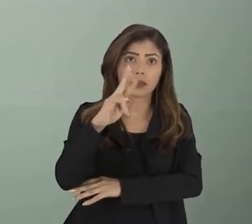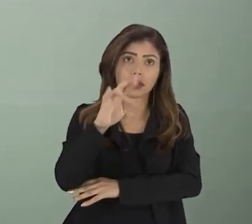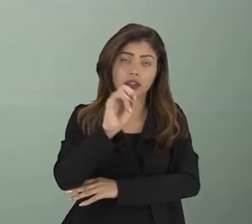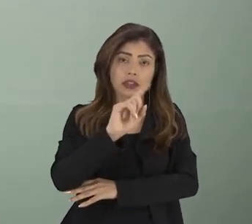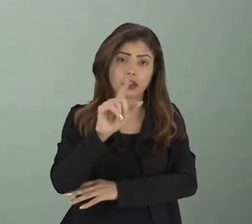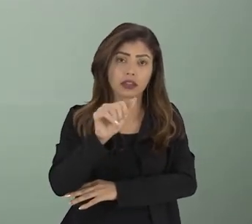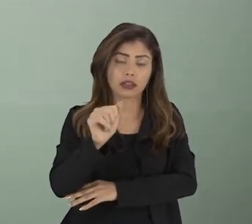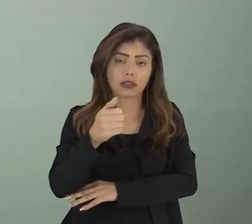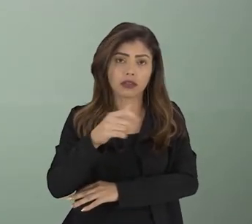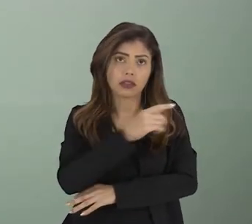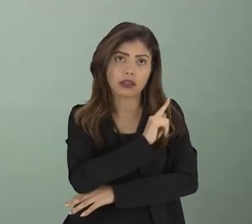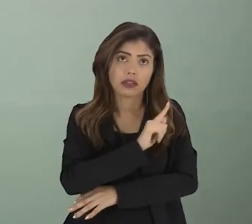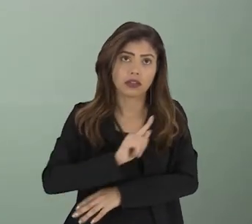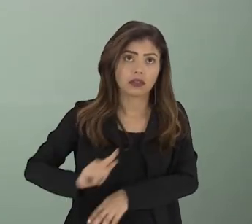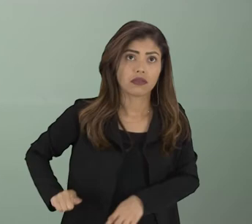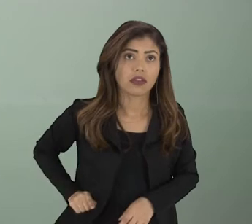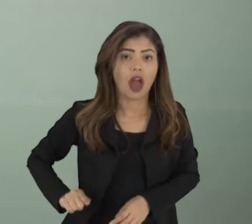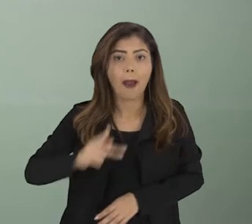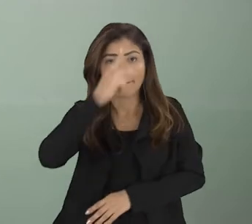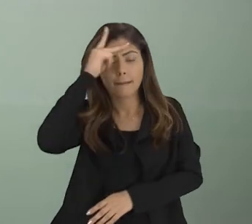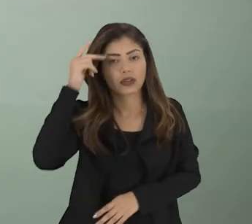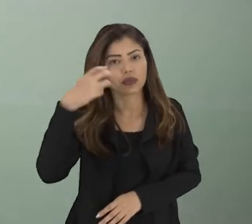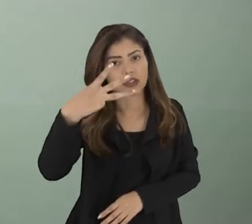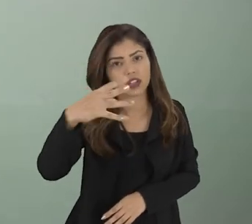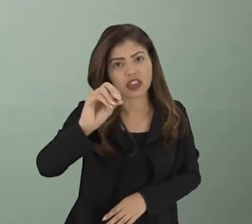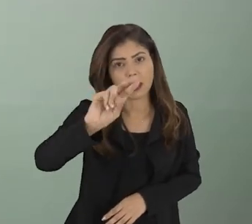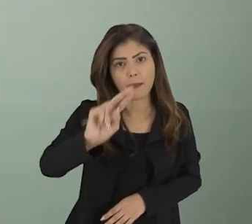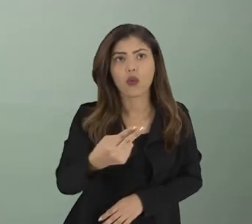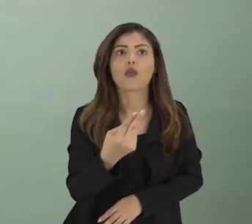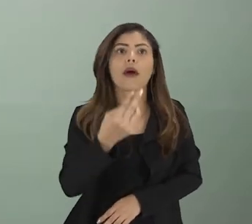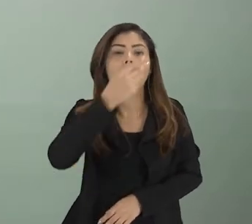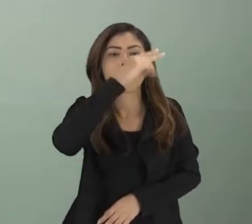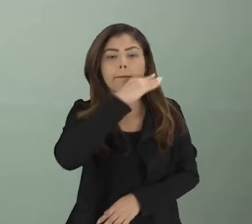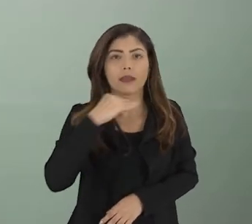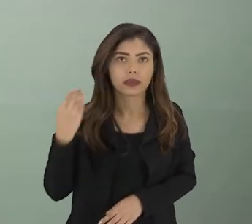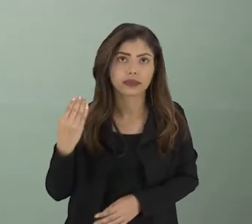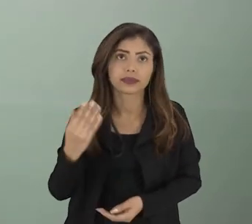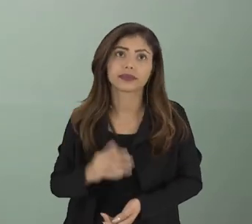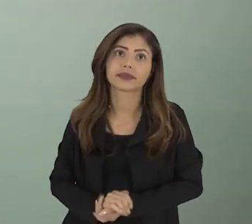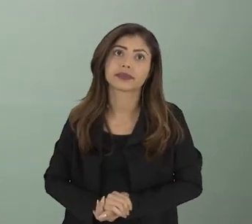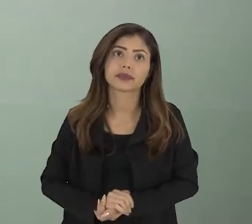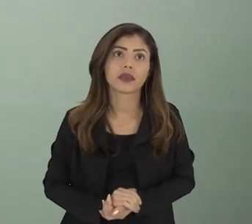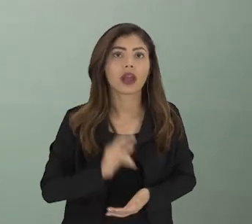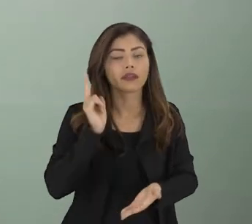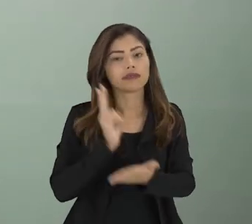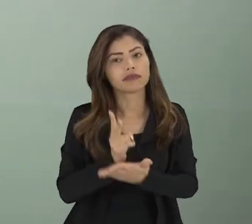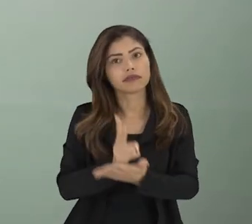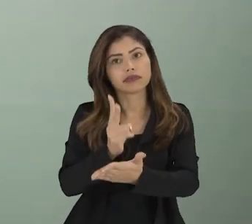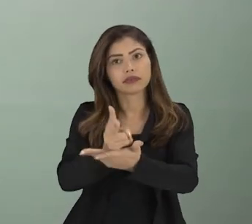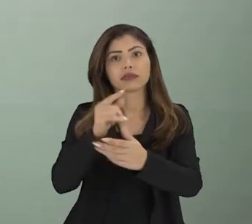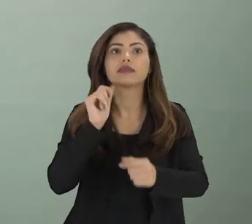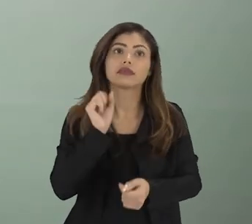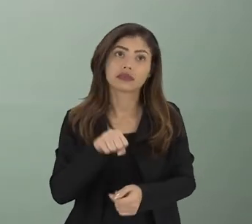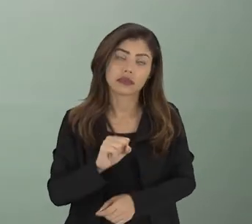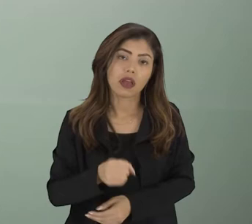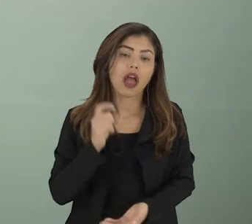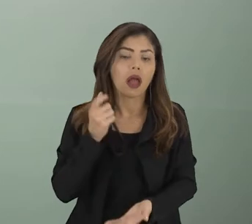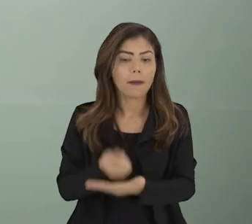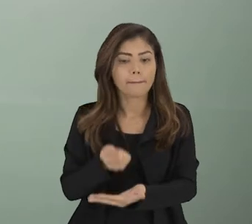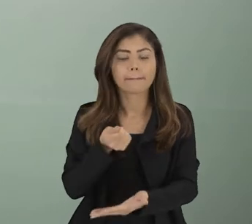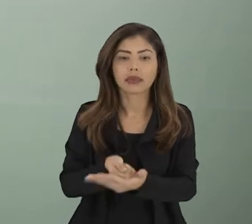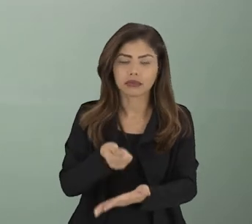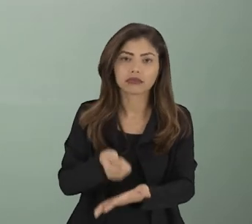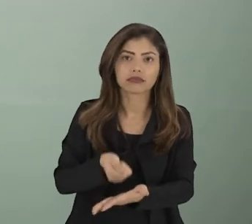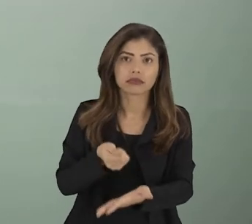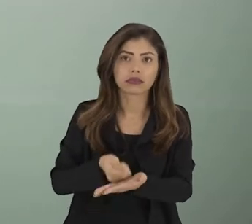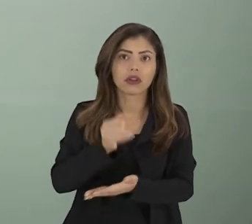cerca e de 30.000 mortos né e depois disso ele continua sim cobrando os